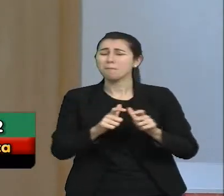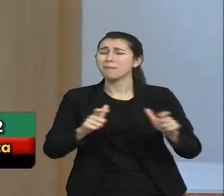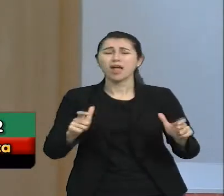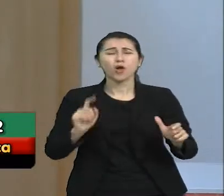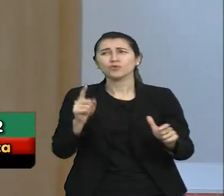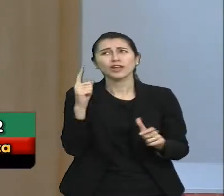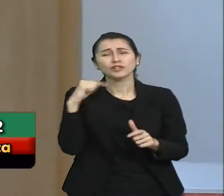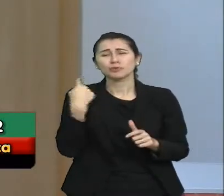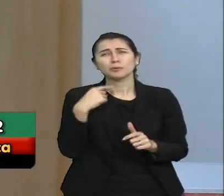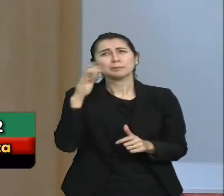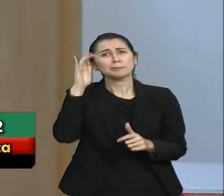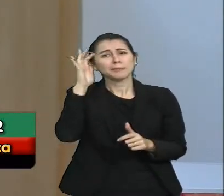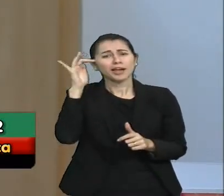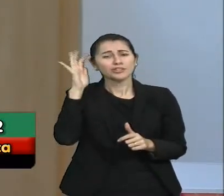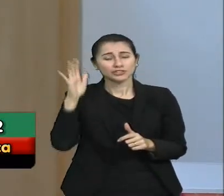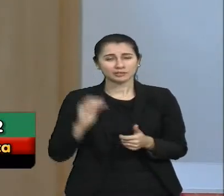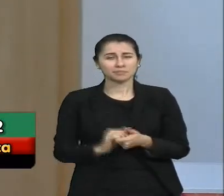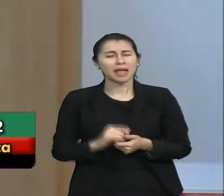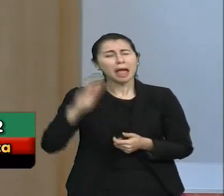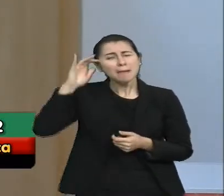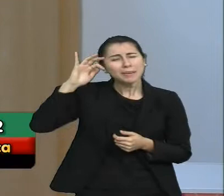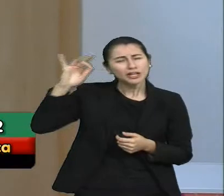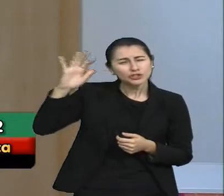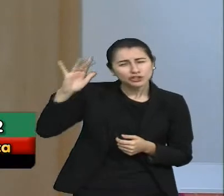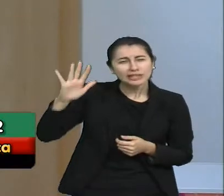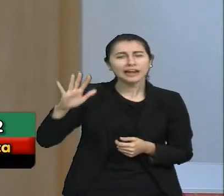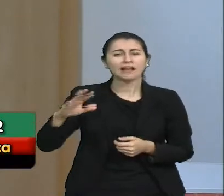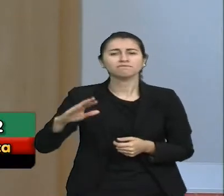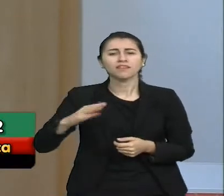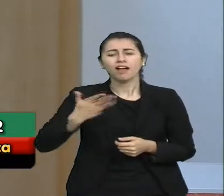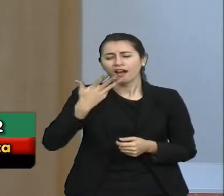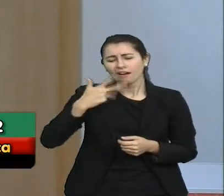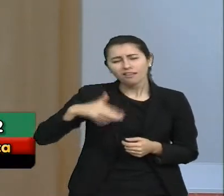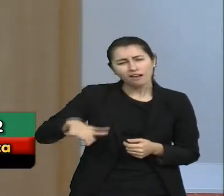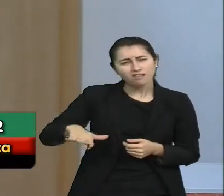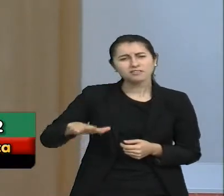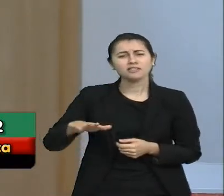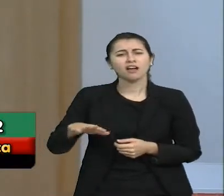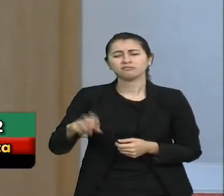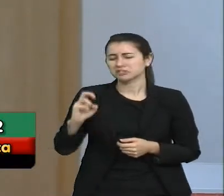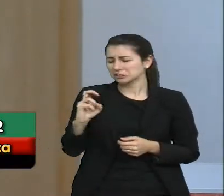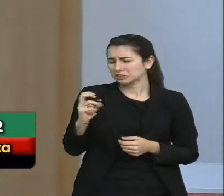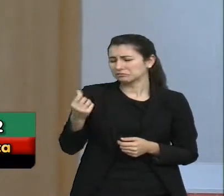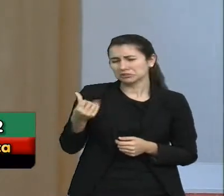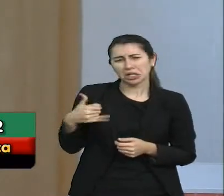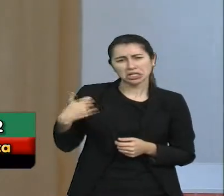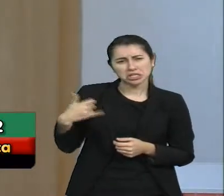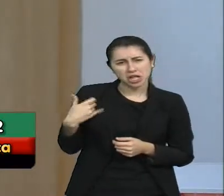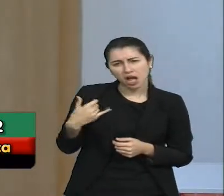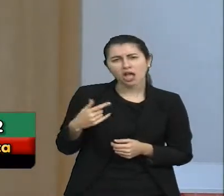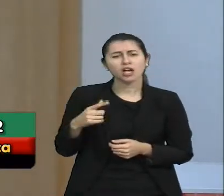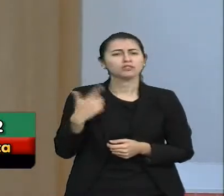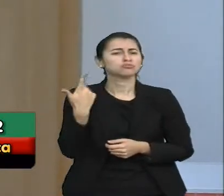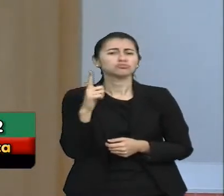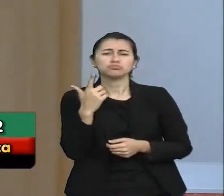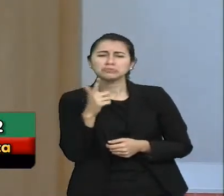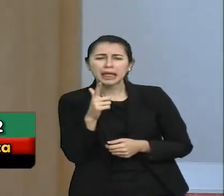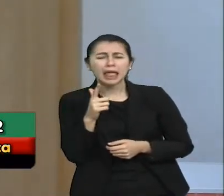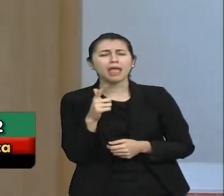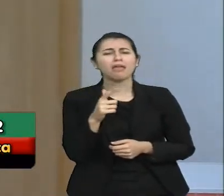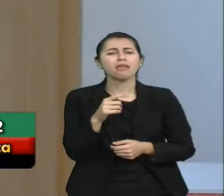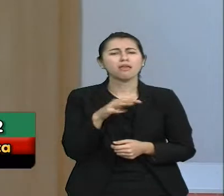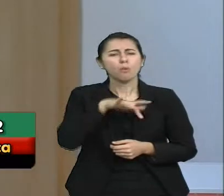uma criança que não tem maldade, com 5, 6 anos, iniciou, raspou a cabeça, foi para a